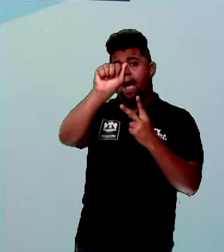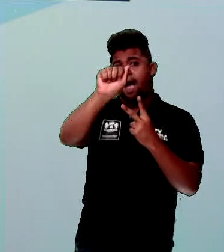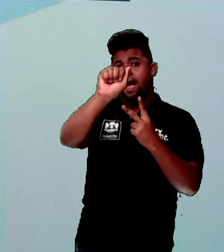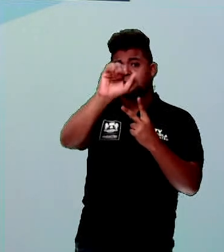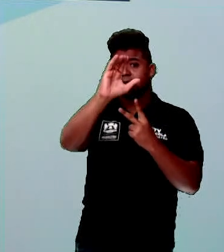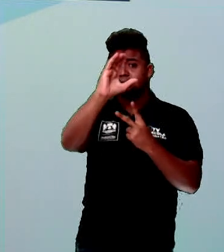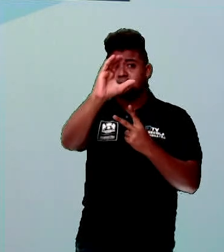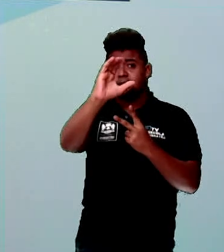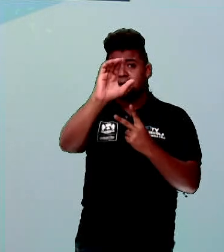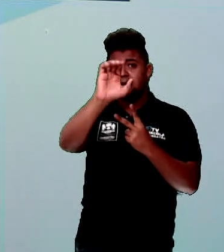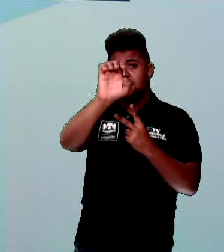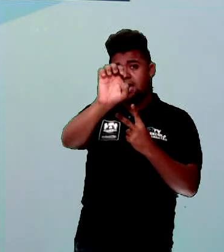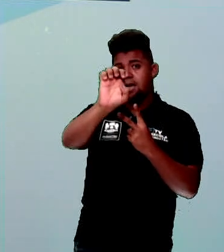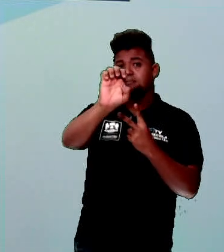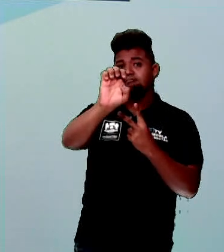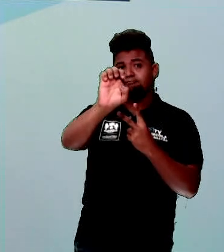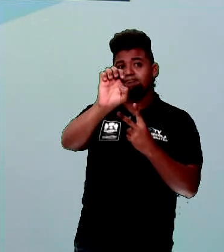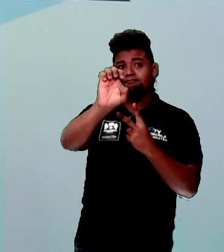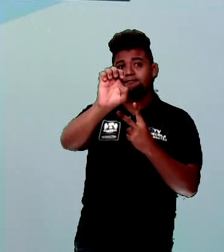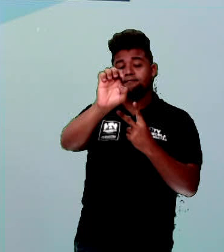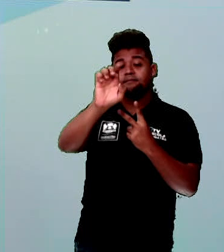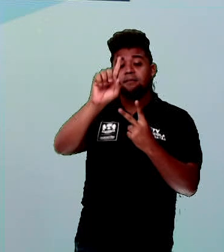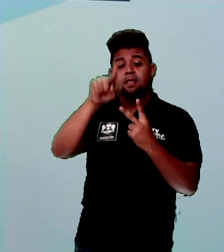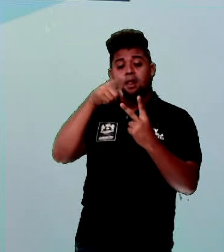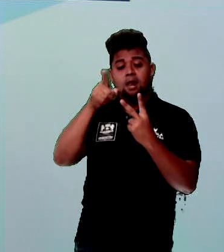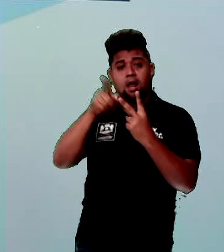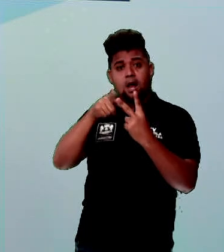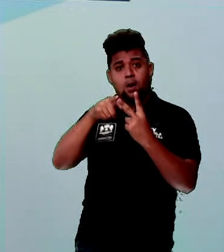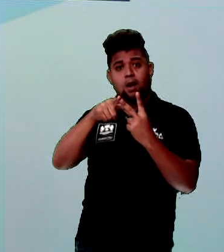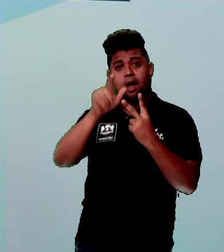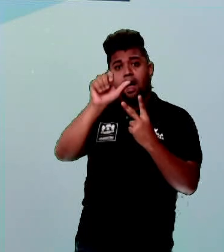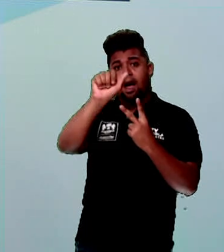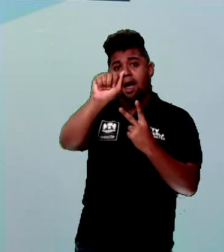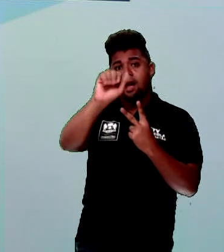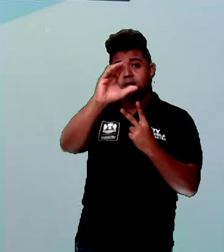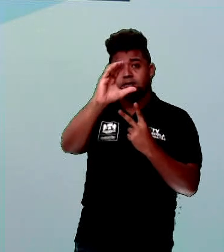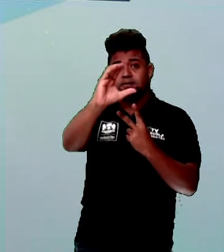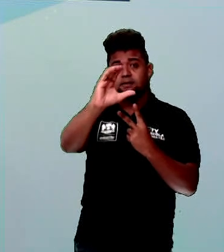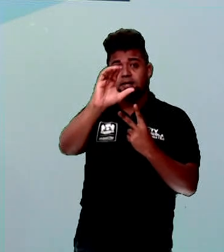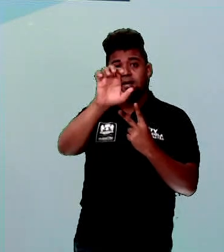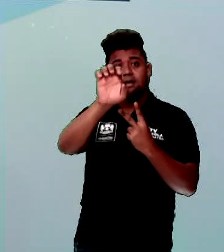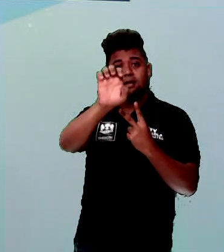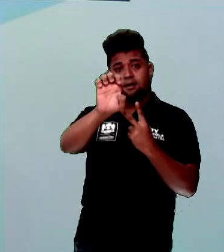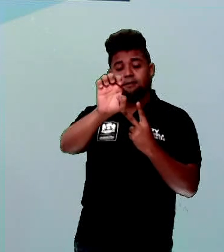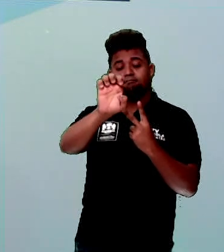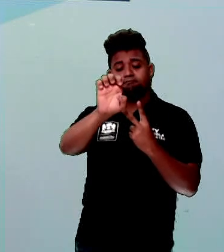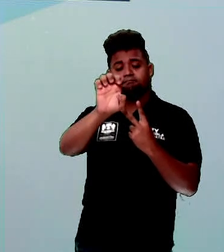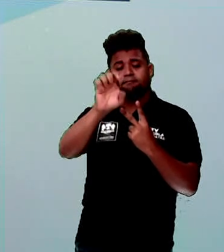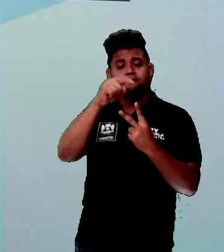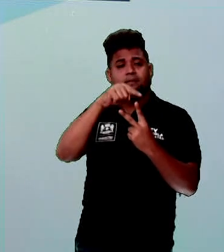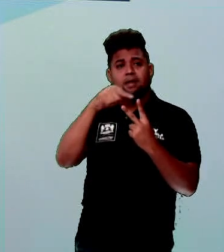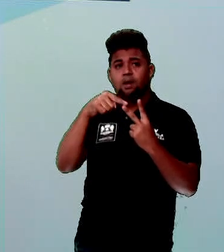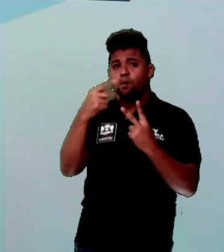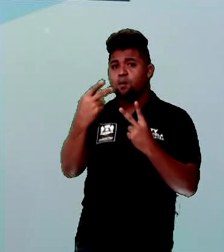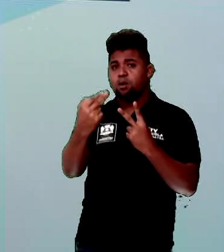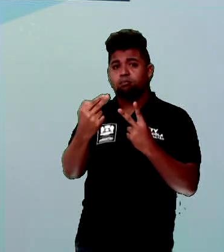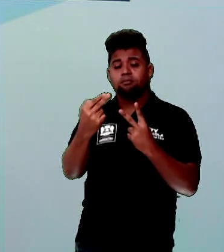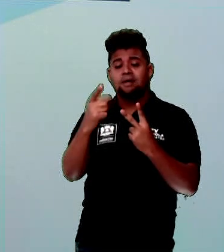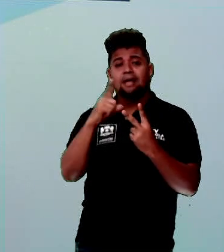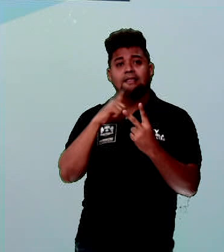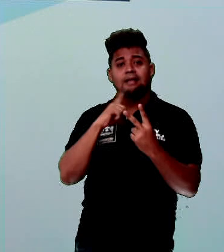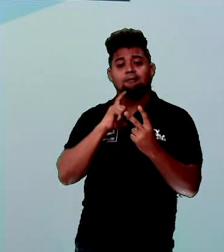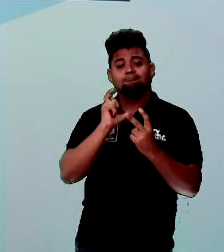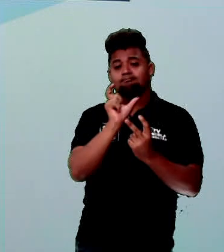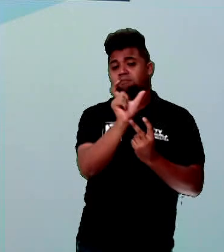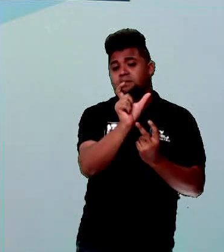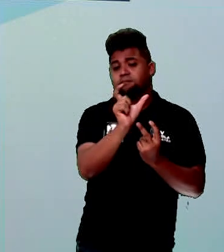C, E. Aqui também, olha. A, C e E. E elas têm três sílabas cada